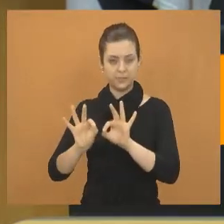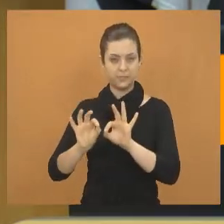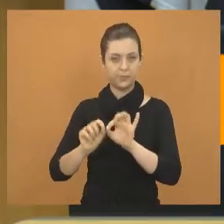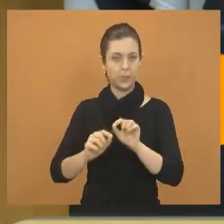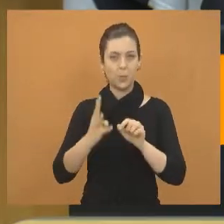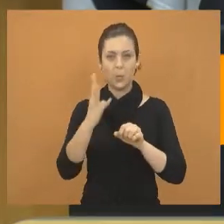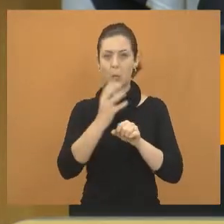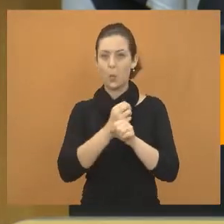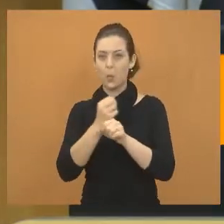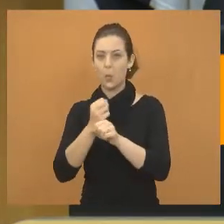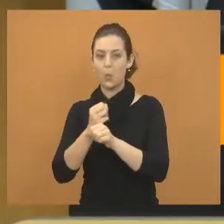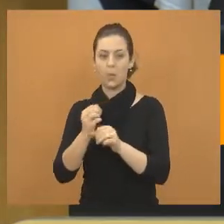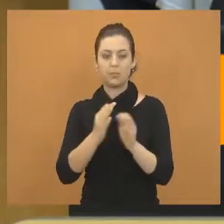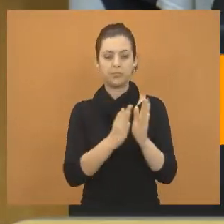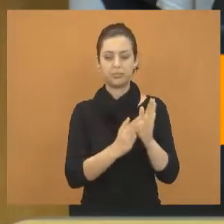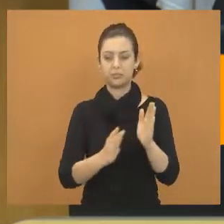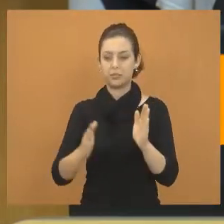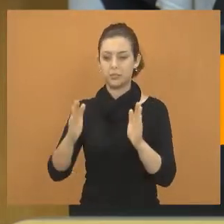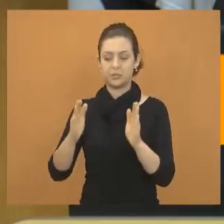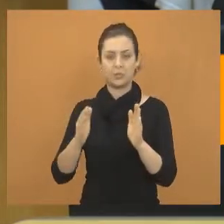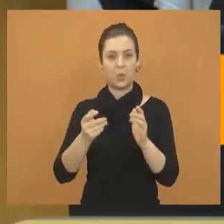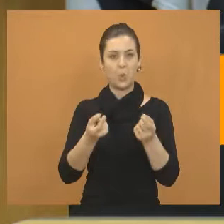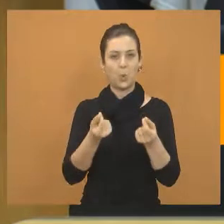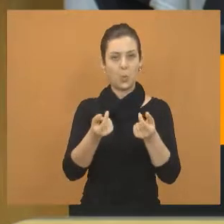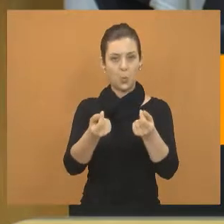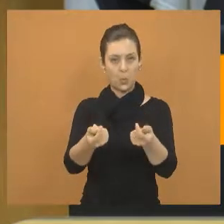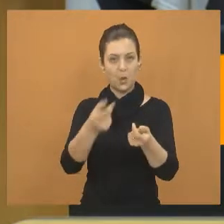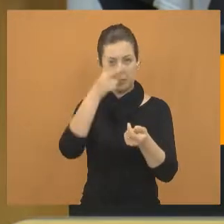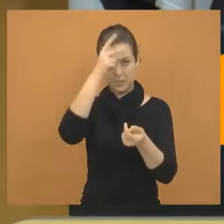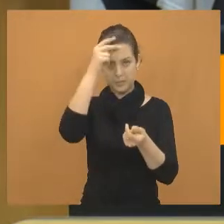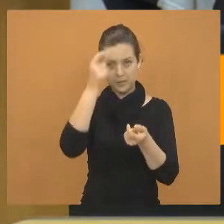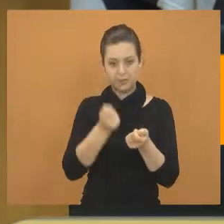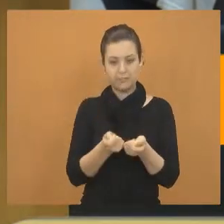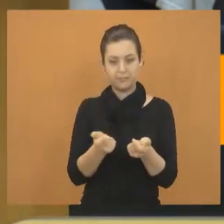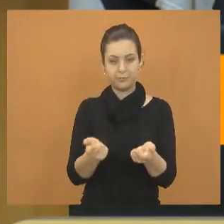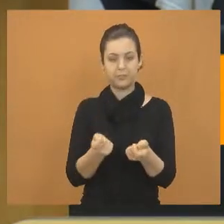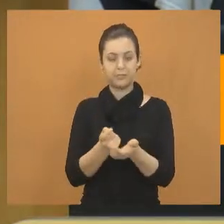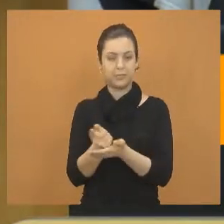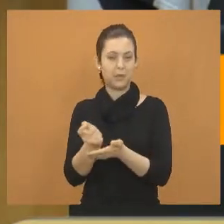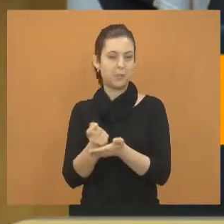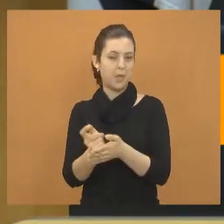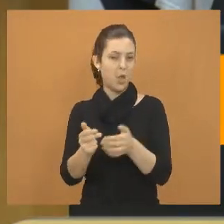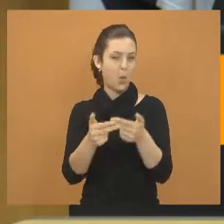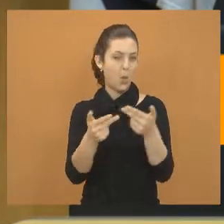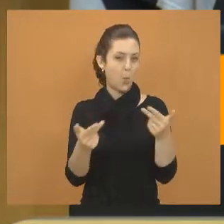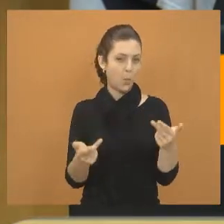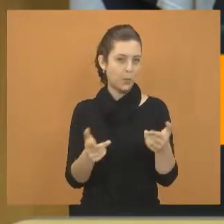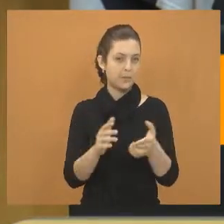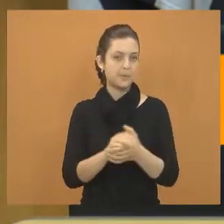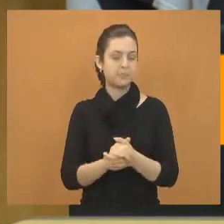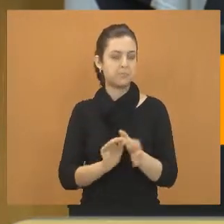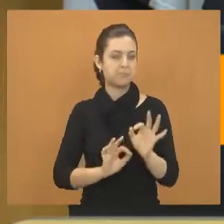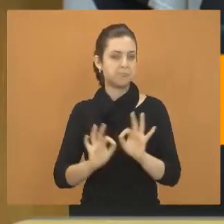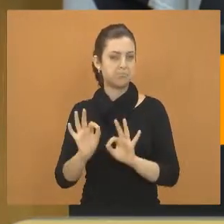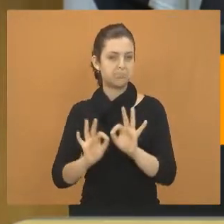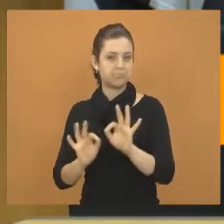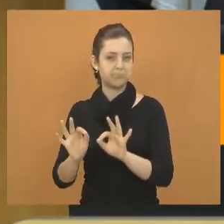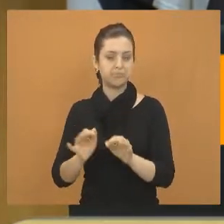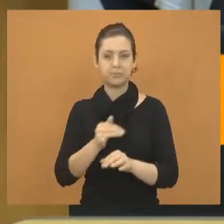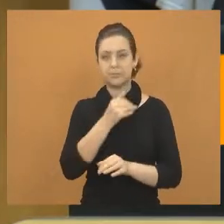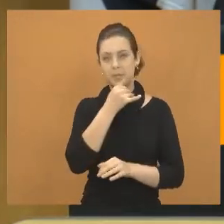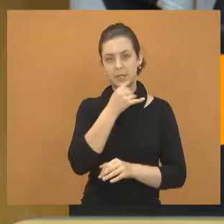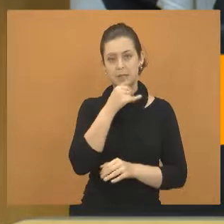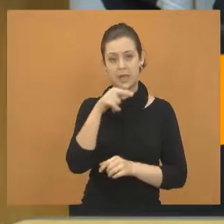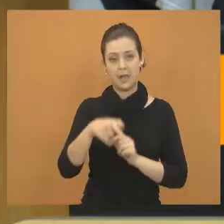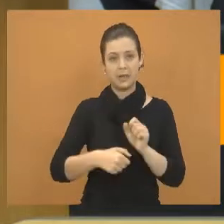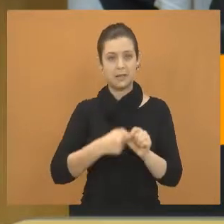dos 4 anos do orçamento da prefeitura. E é interessante que, por exemplo,